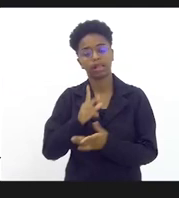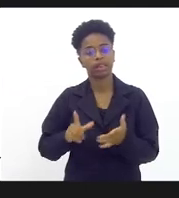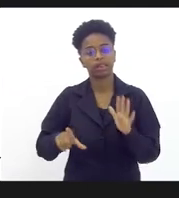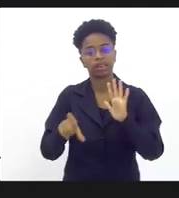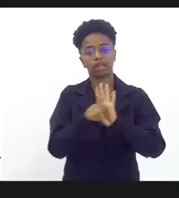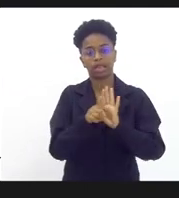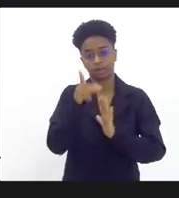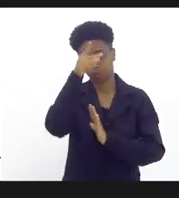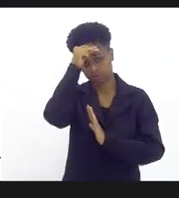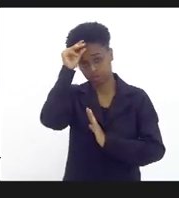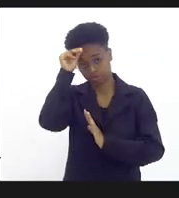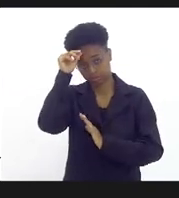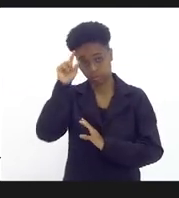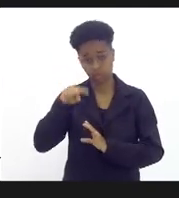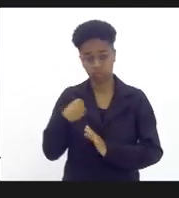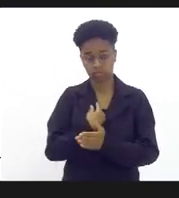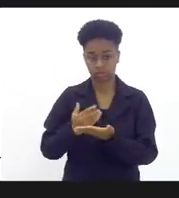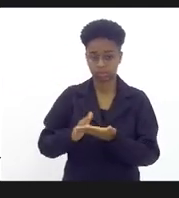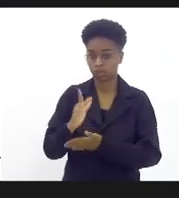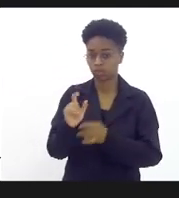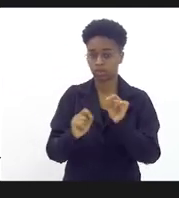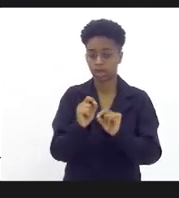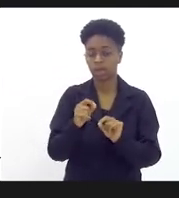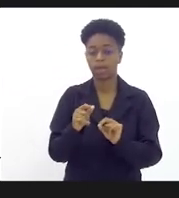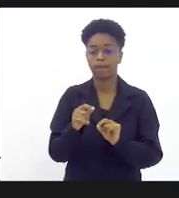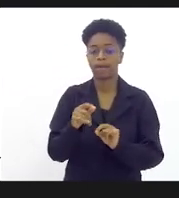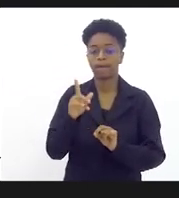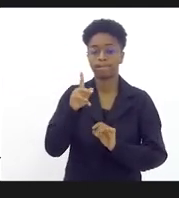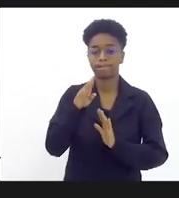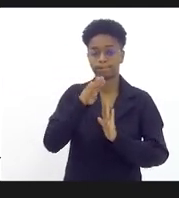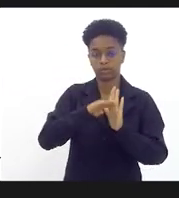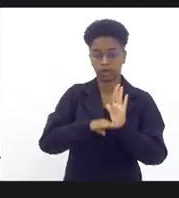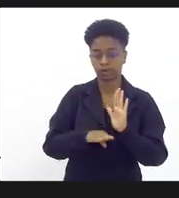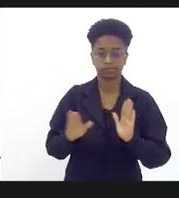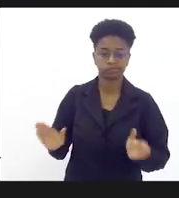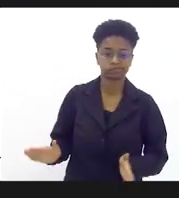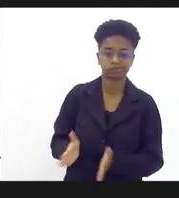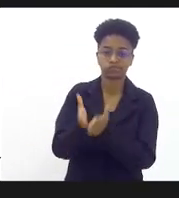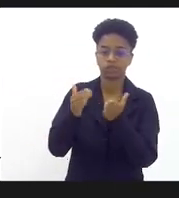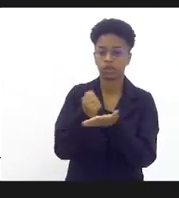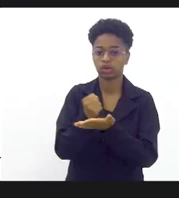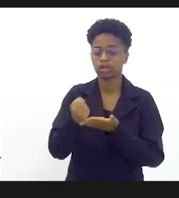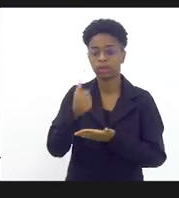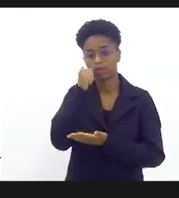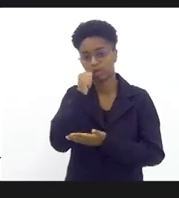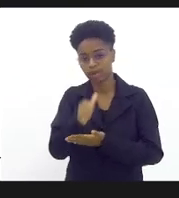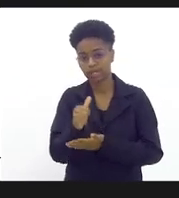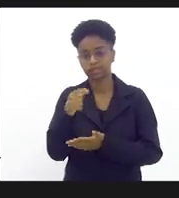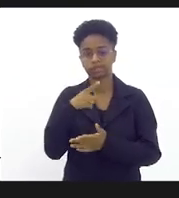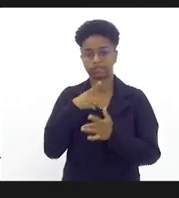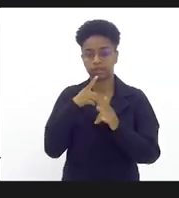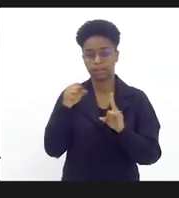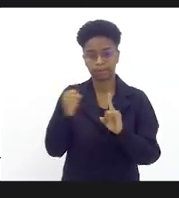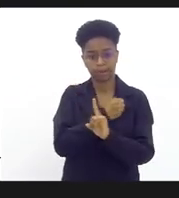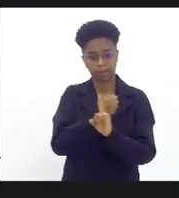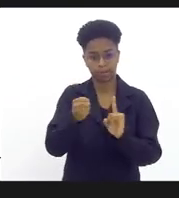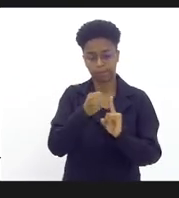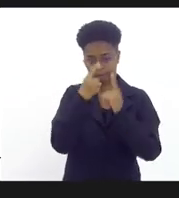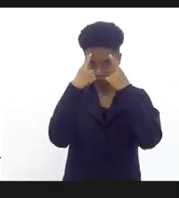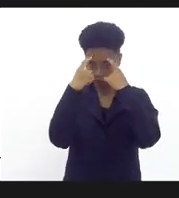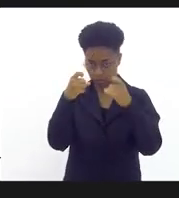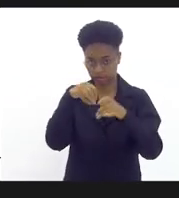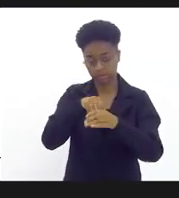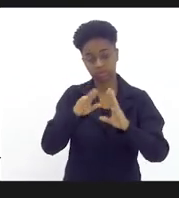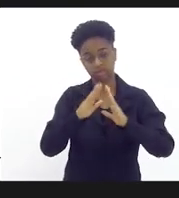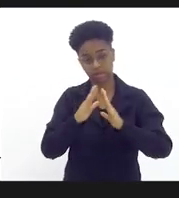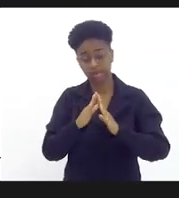um programa de incentivo à contratação de mulheres que sofriam violência doméstica através de um selo municipal, né? Penso